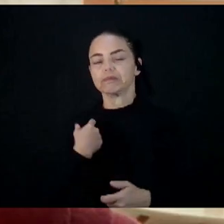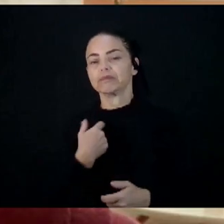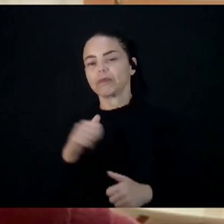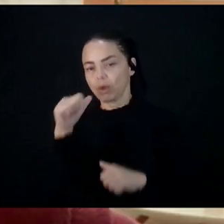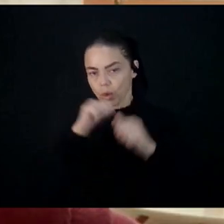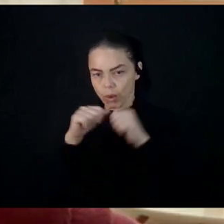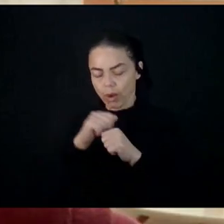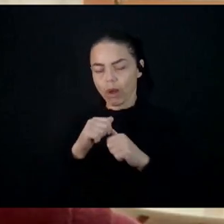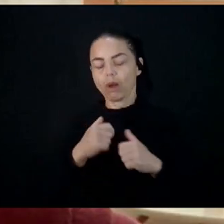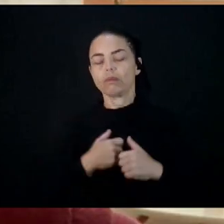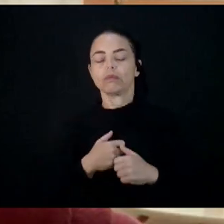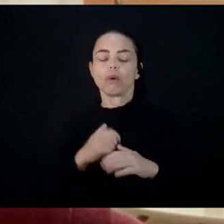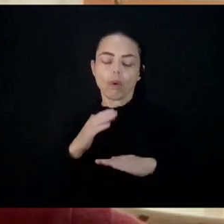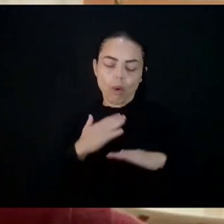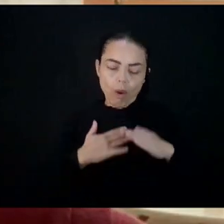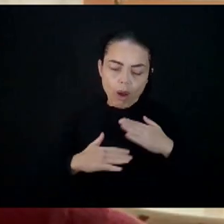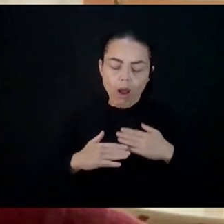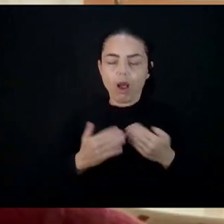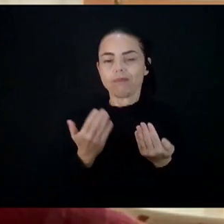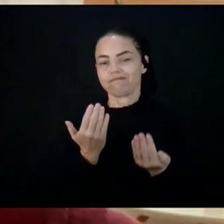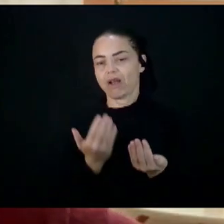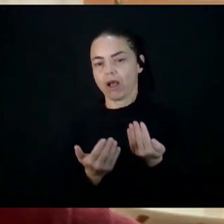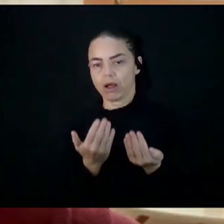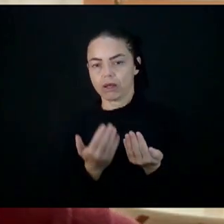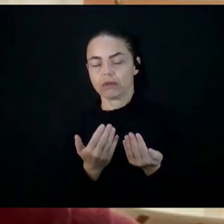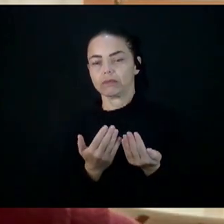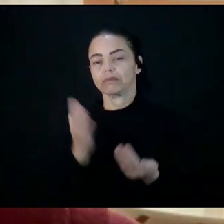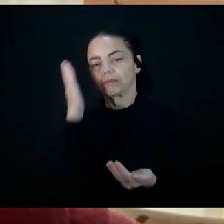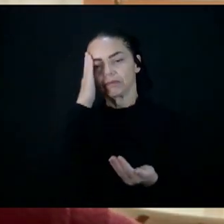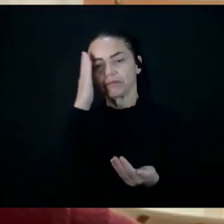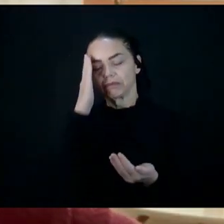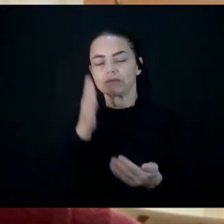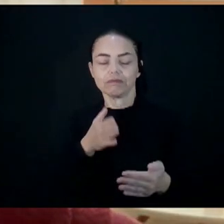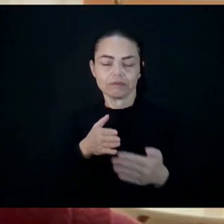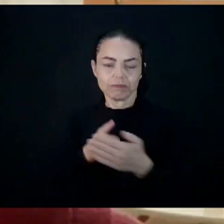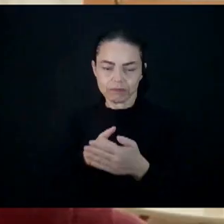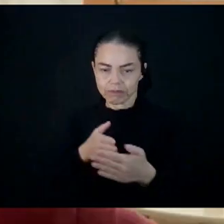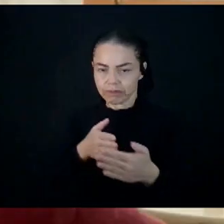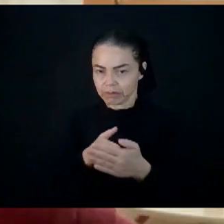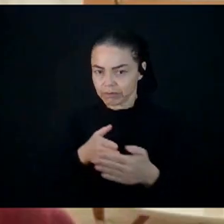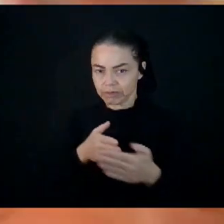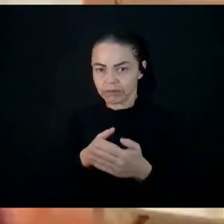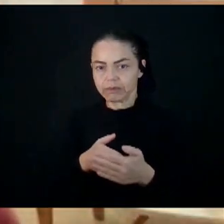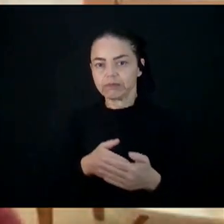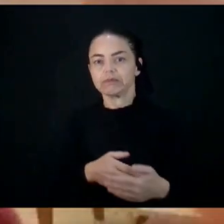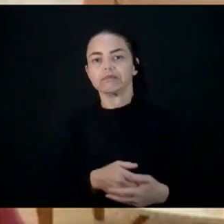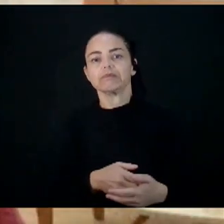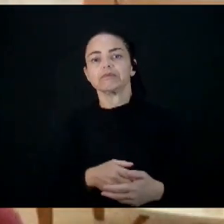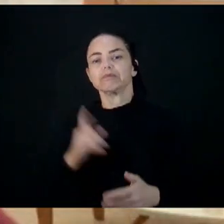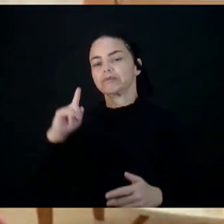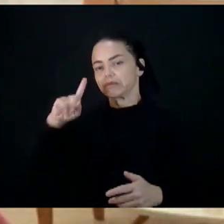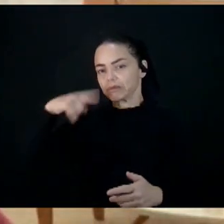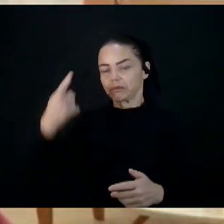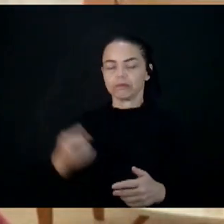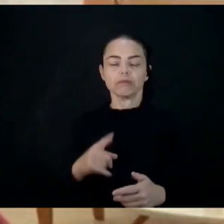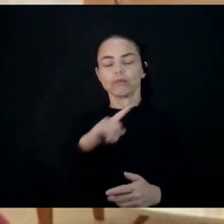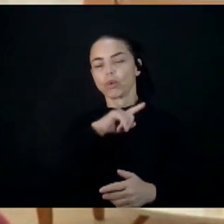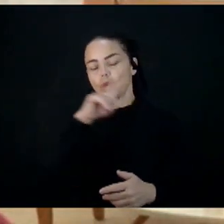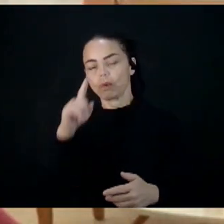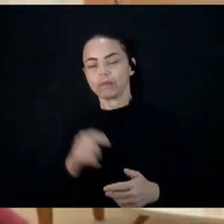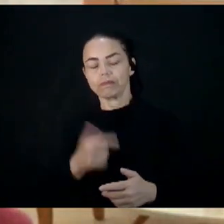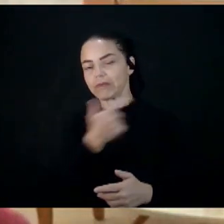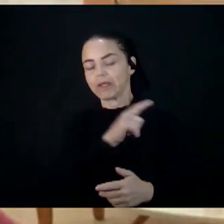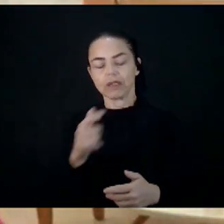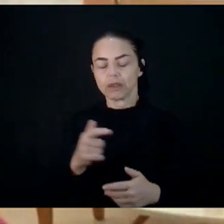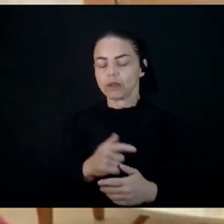com moderação, entenda qual é o seu limite, para que depois, no dia seguinte, você não tenha